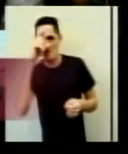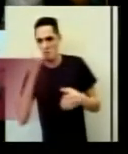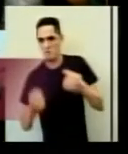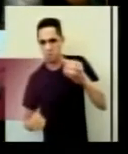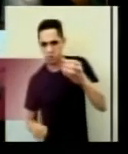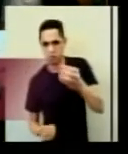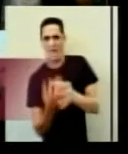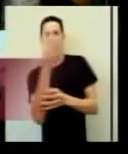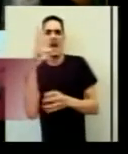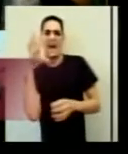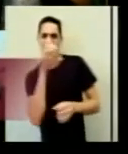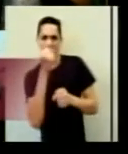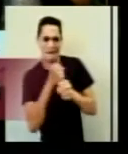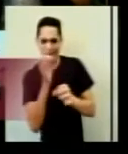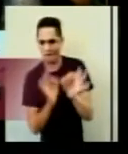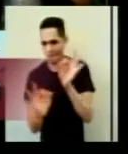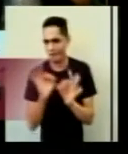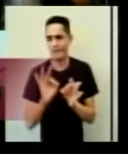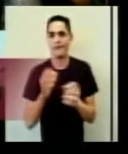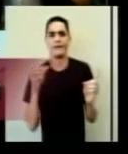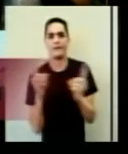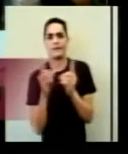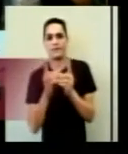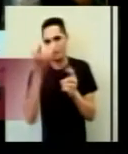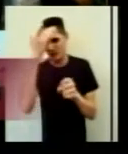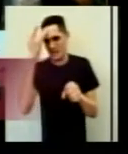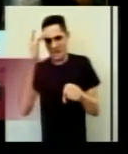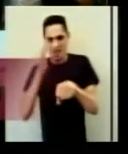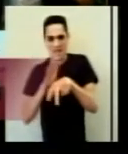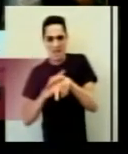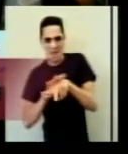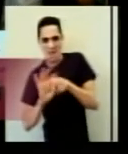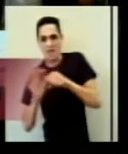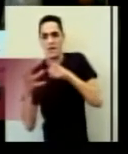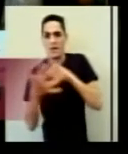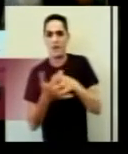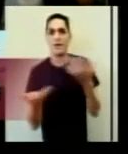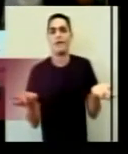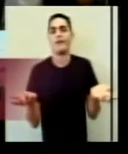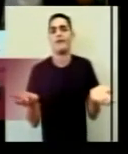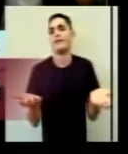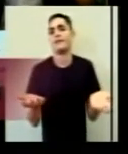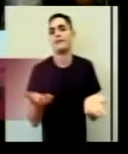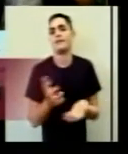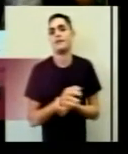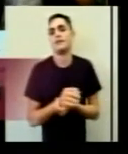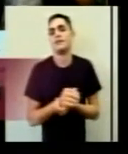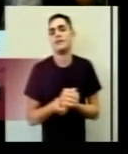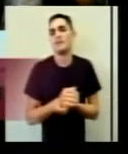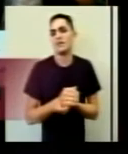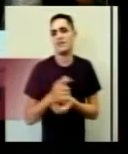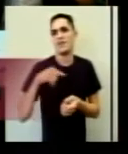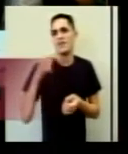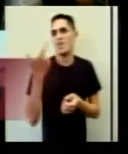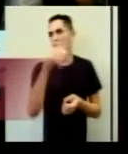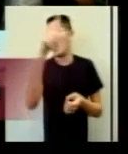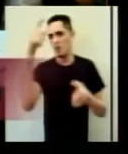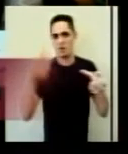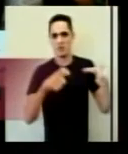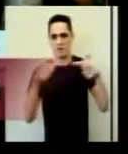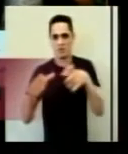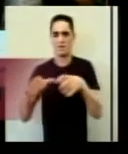Outra coisa que fala-se muito, hospital de campanha, o que estão montando aí